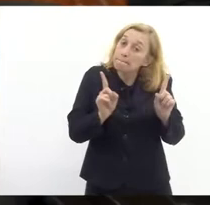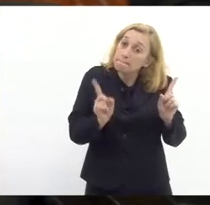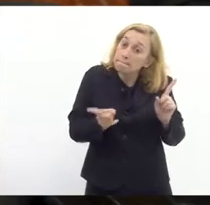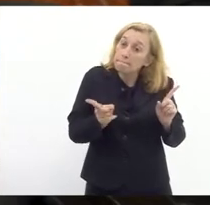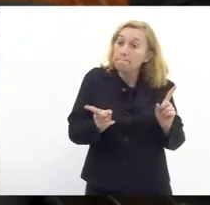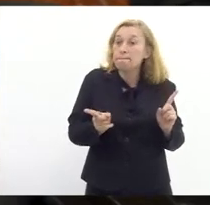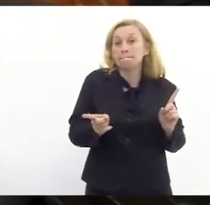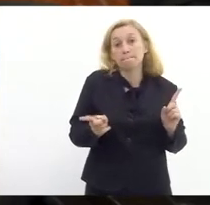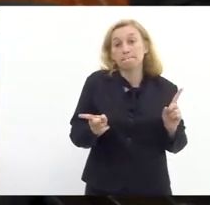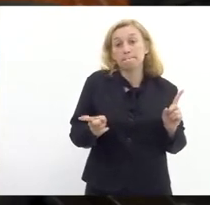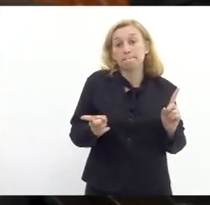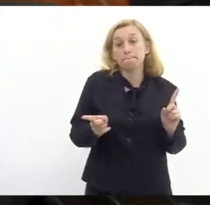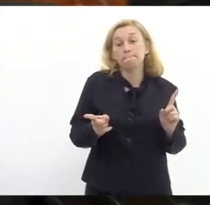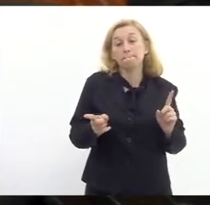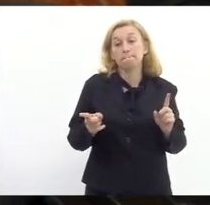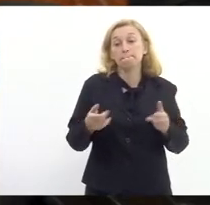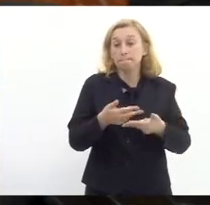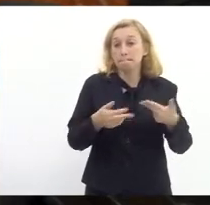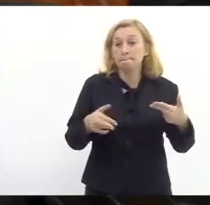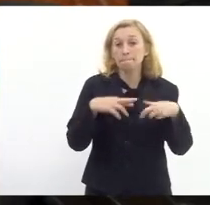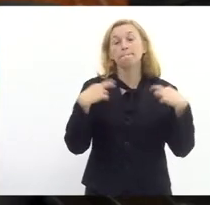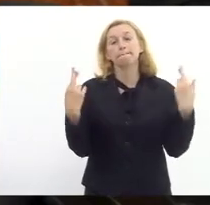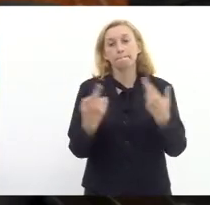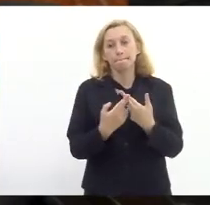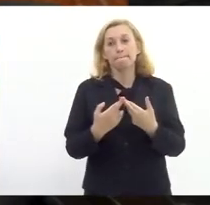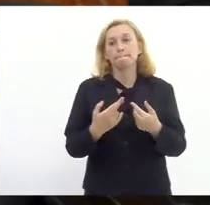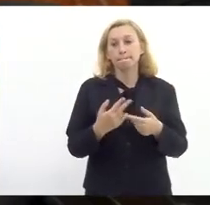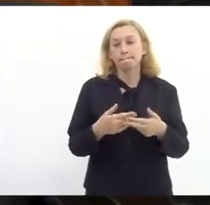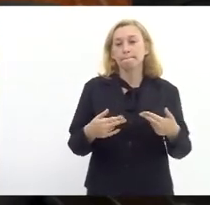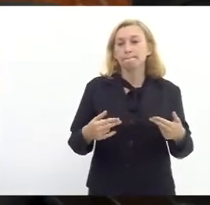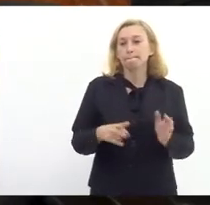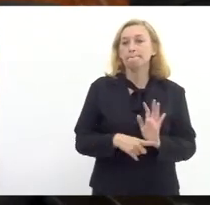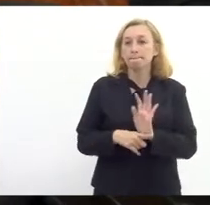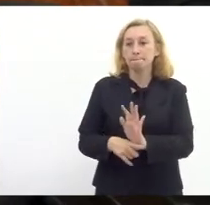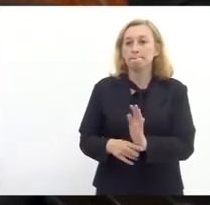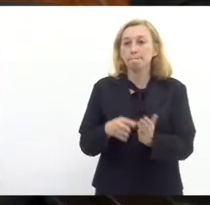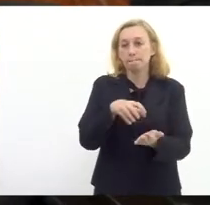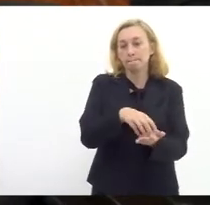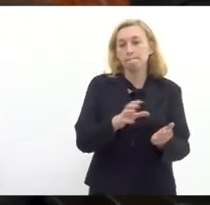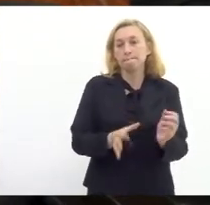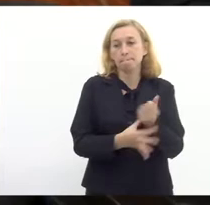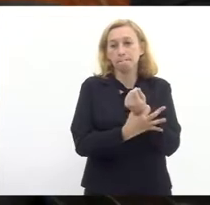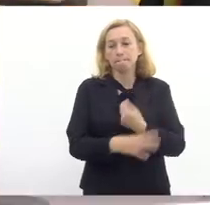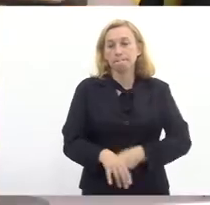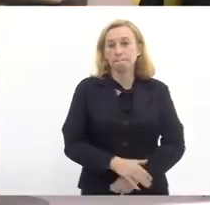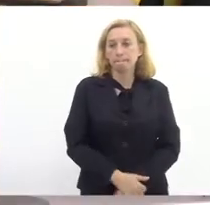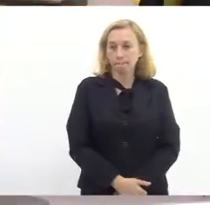a gente participou de diversas reuniões e colaborou com os órgãos de segurança.